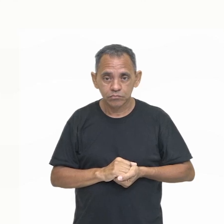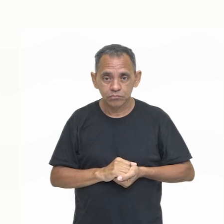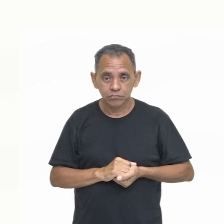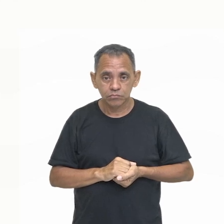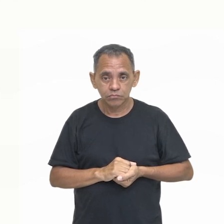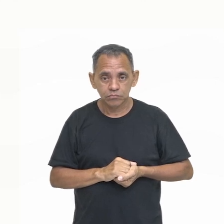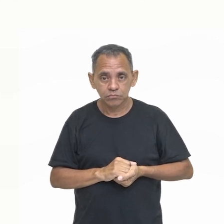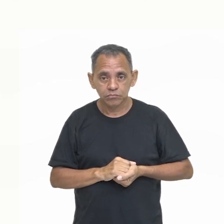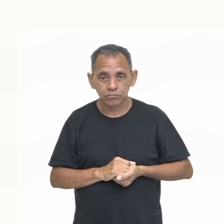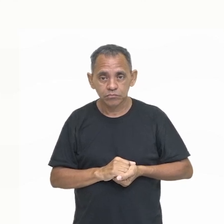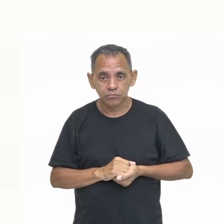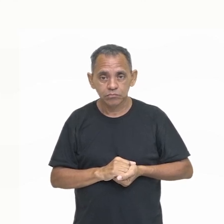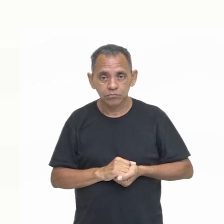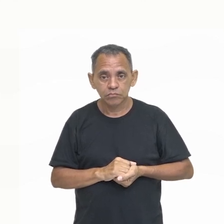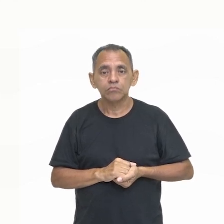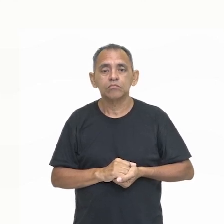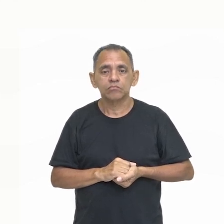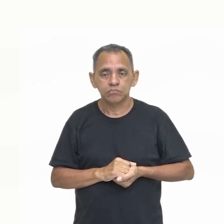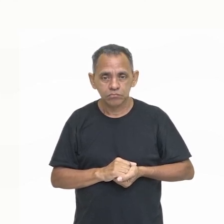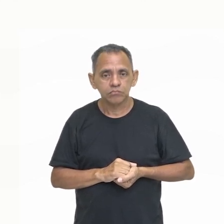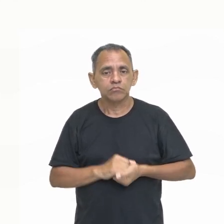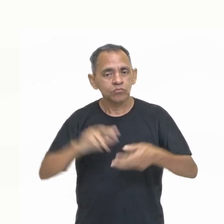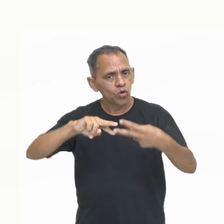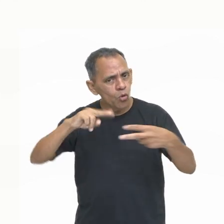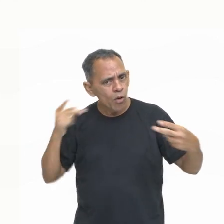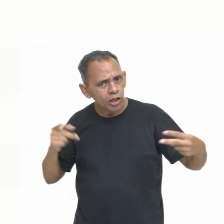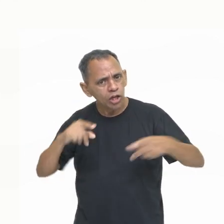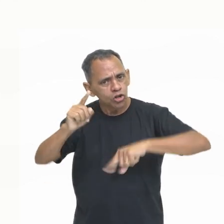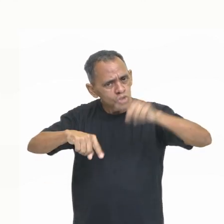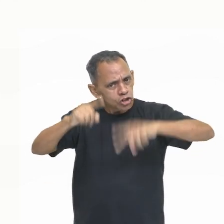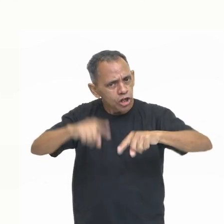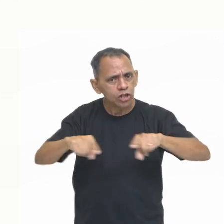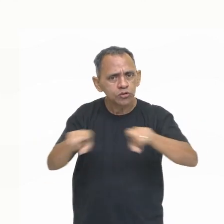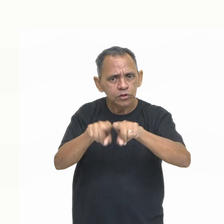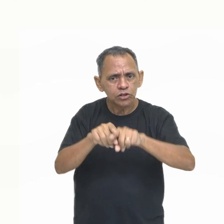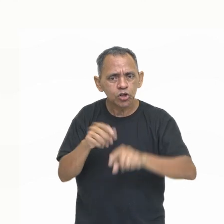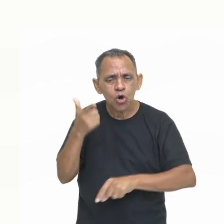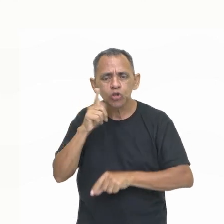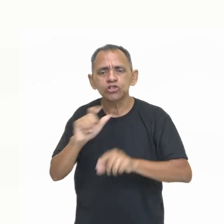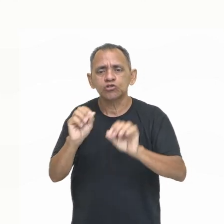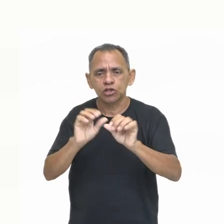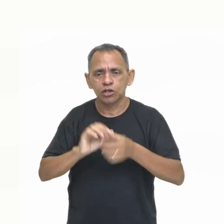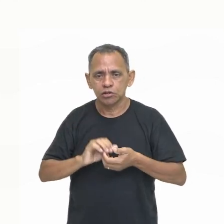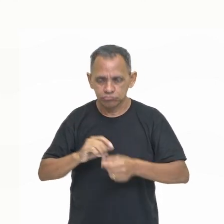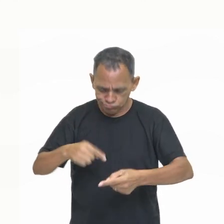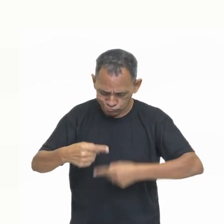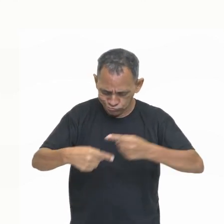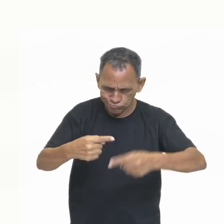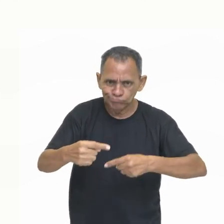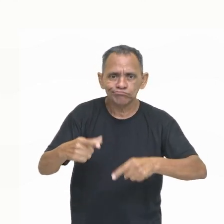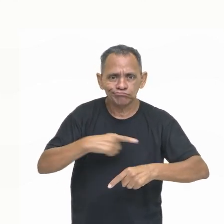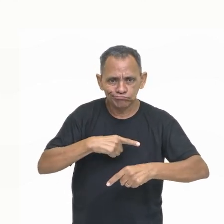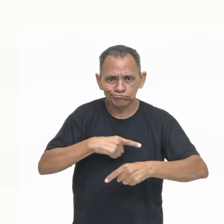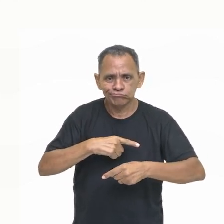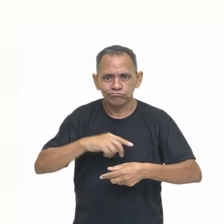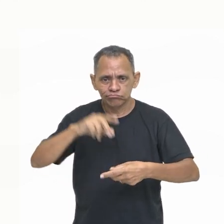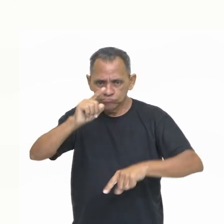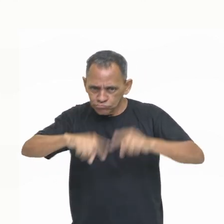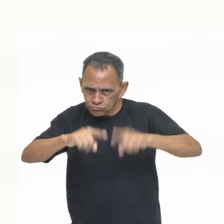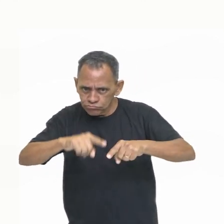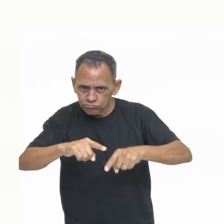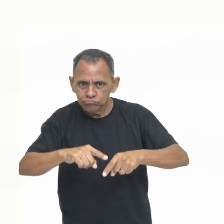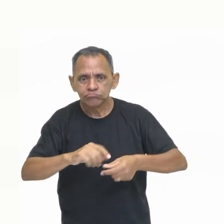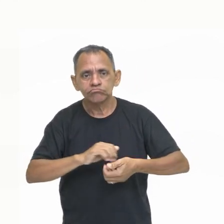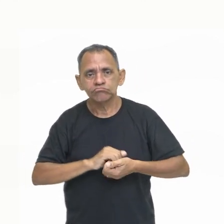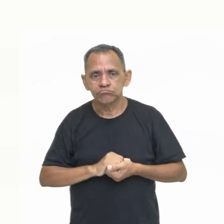conseguiu ter uma condição genética suficiente para poder se reproduzir, conseguiu ter o material genético, né? Então, para que